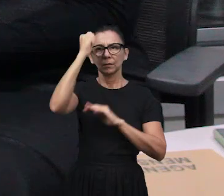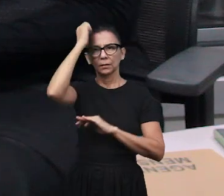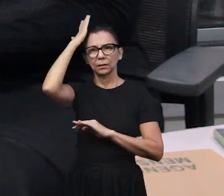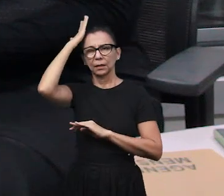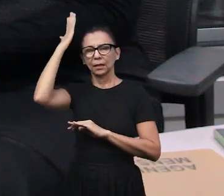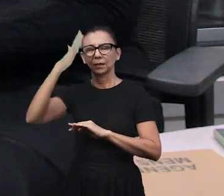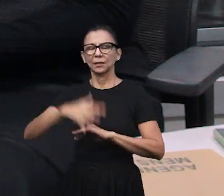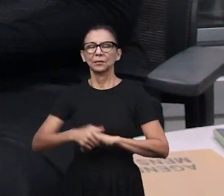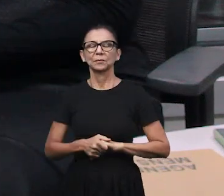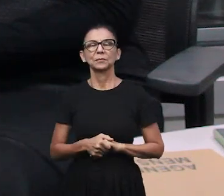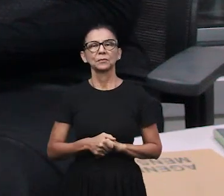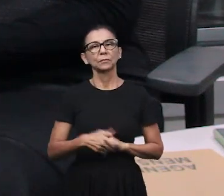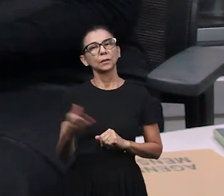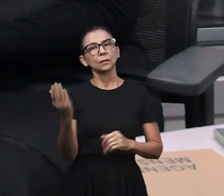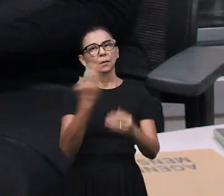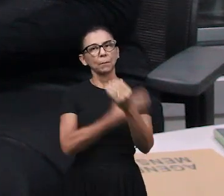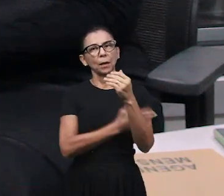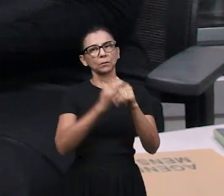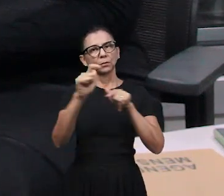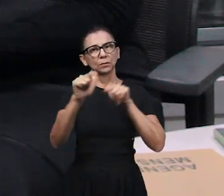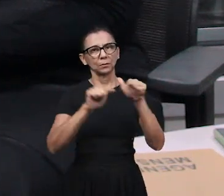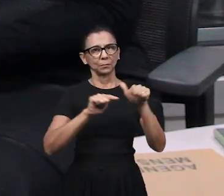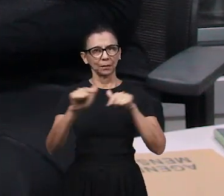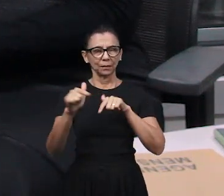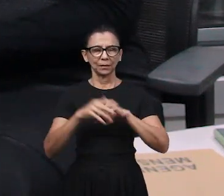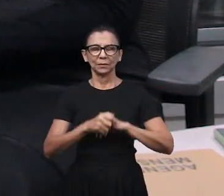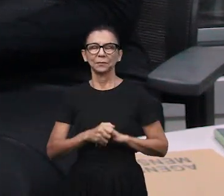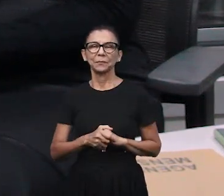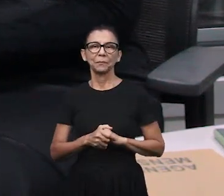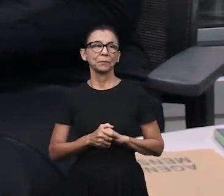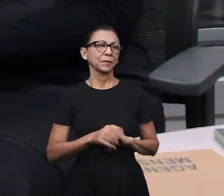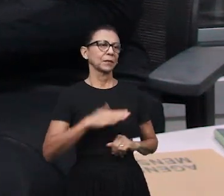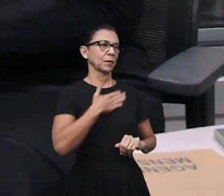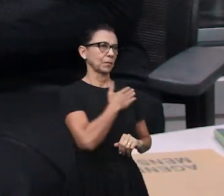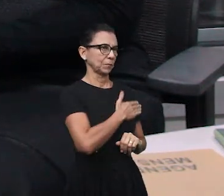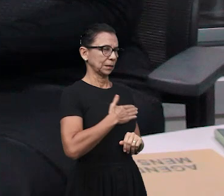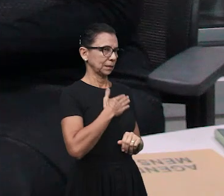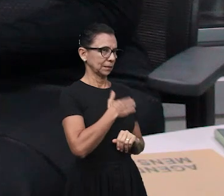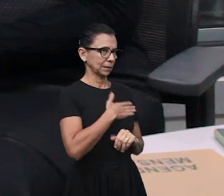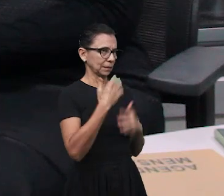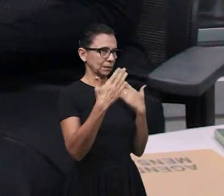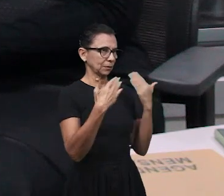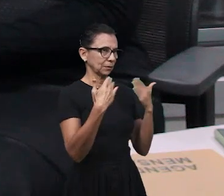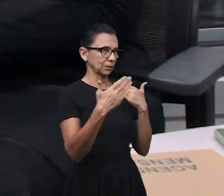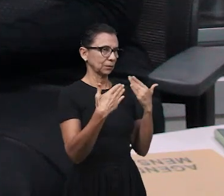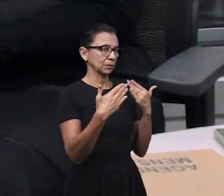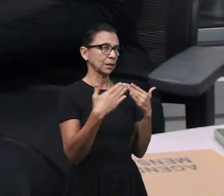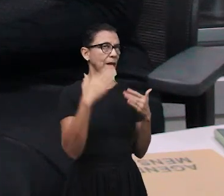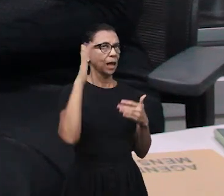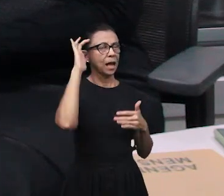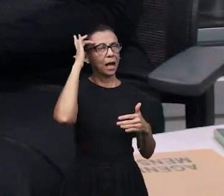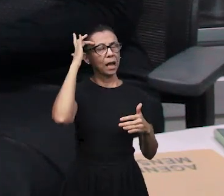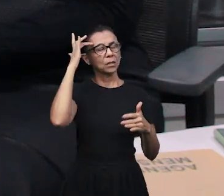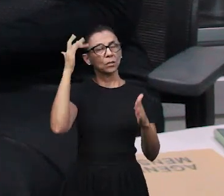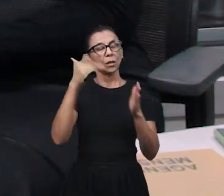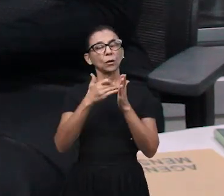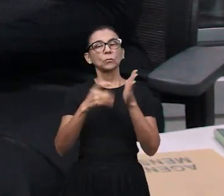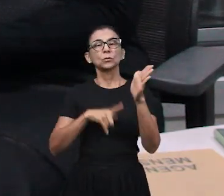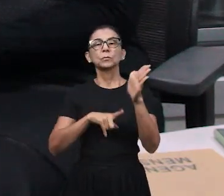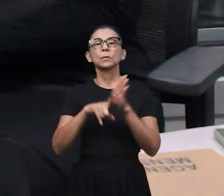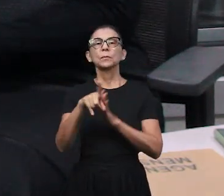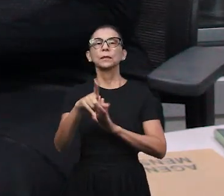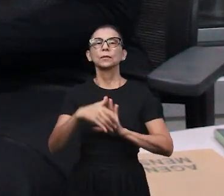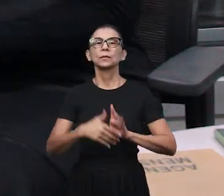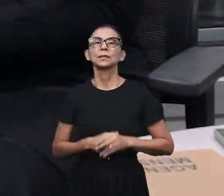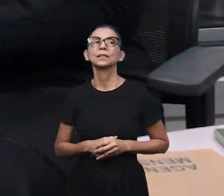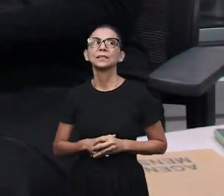na sua pauta de trabalho. Andréia, foi um imenso prazer conversar contigo. Acho que a última pergunta